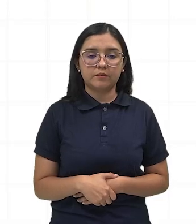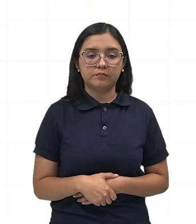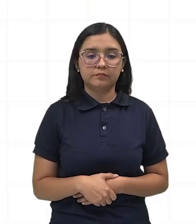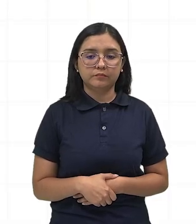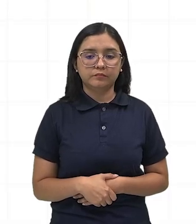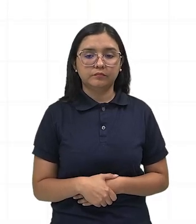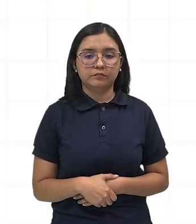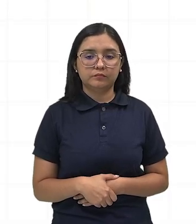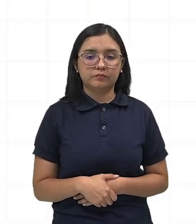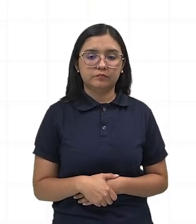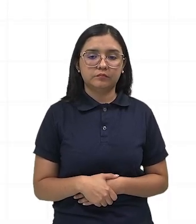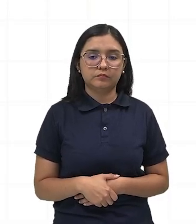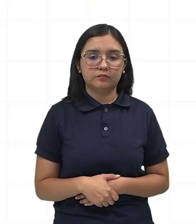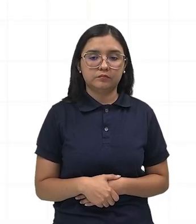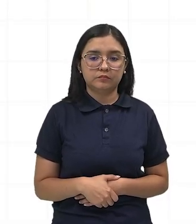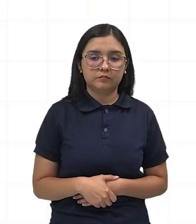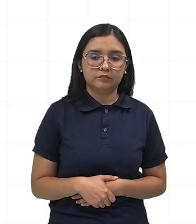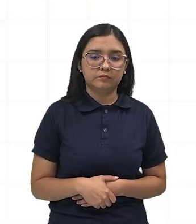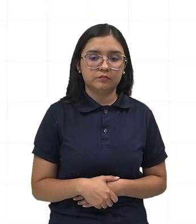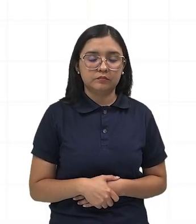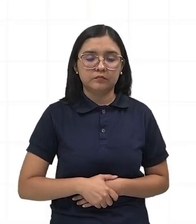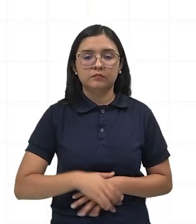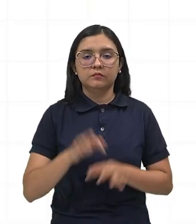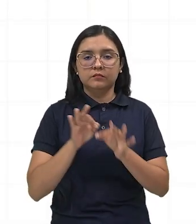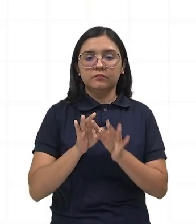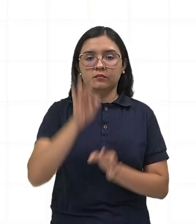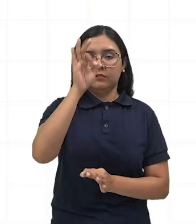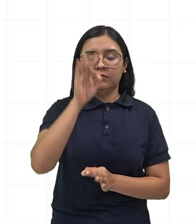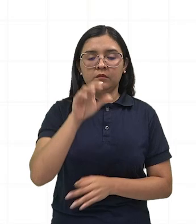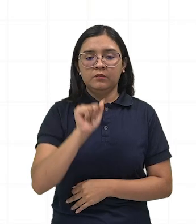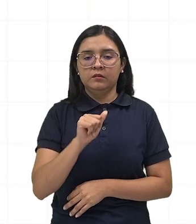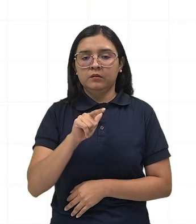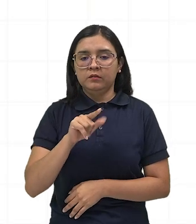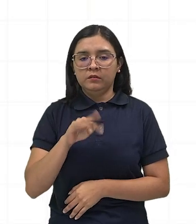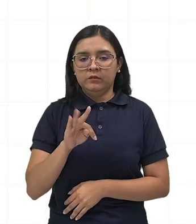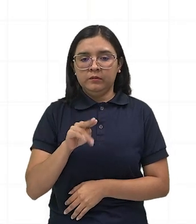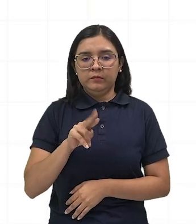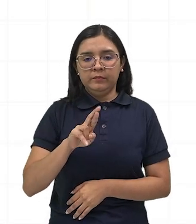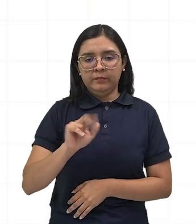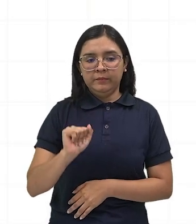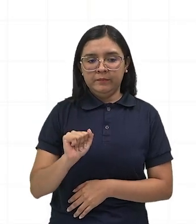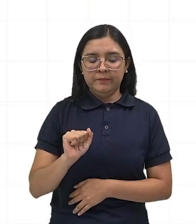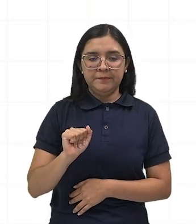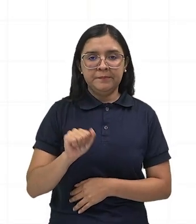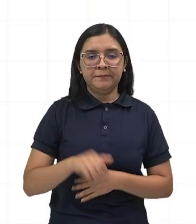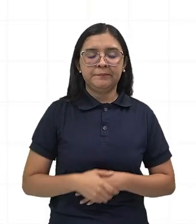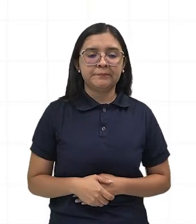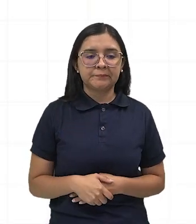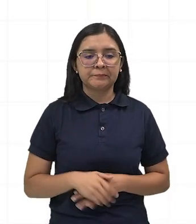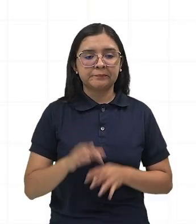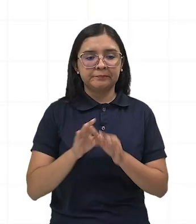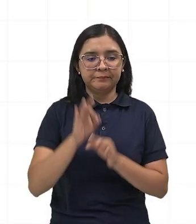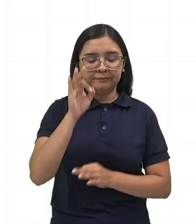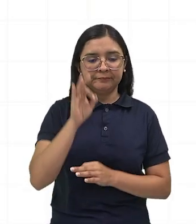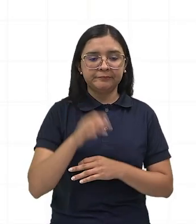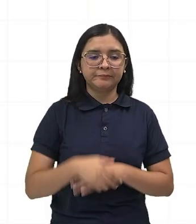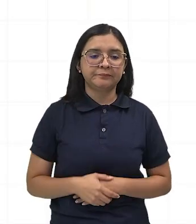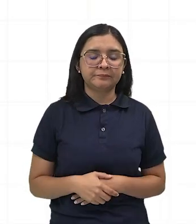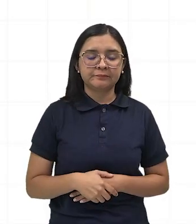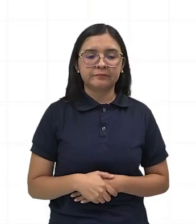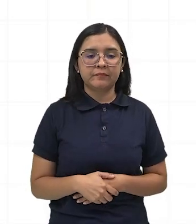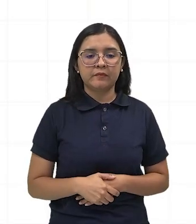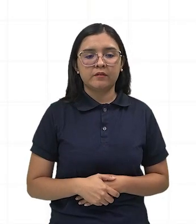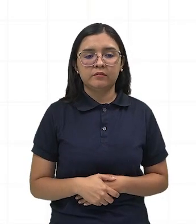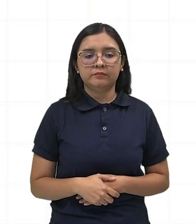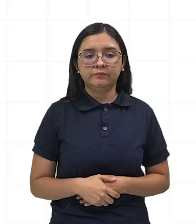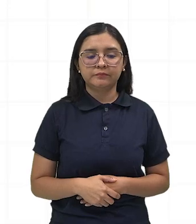E aqui, onde está esse tracejado, é a altura, beleza?